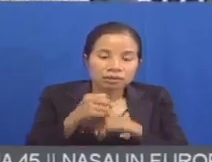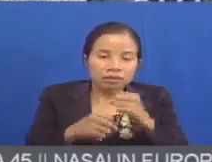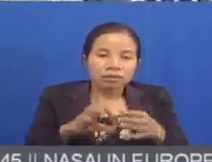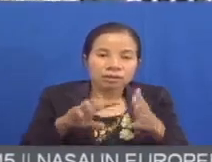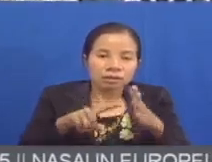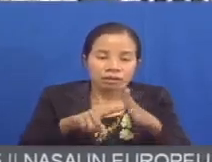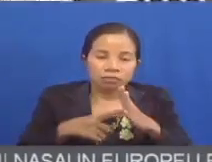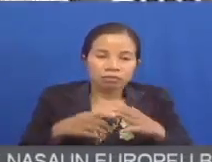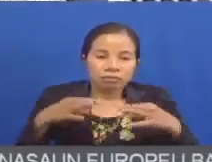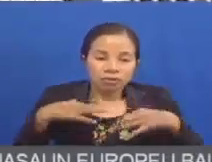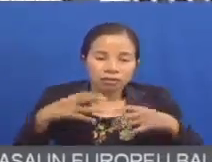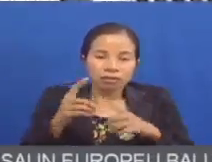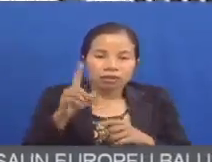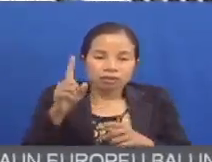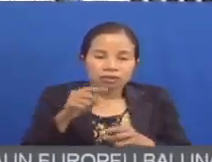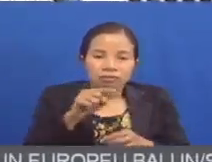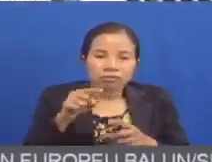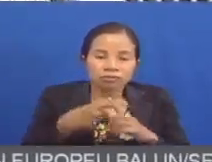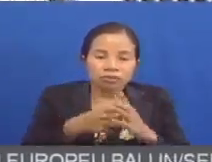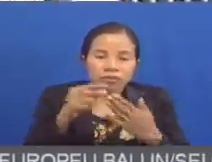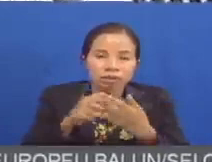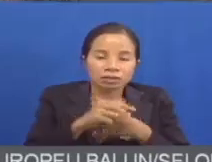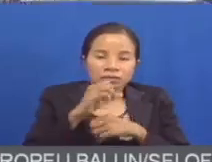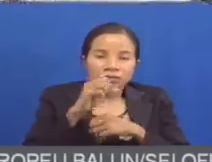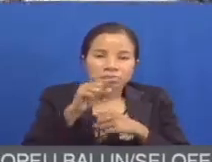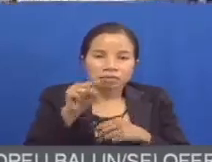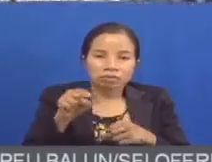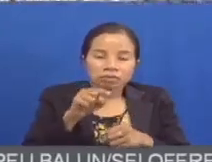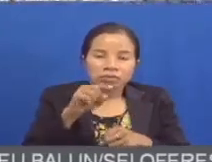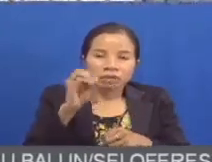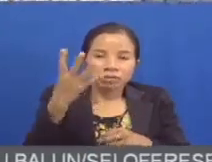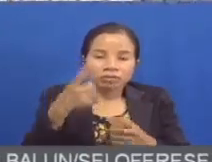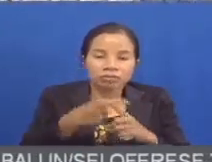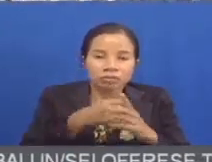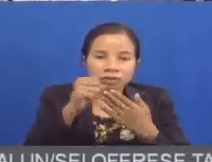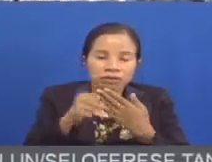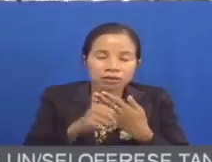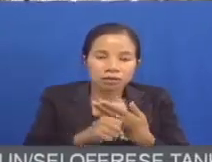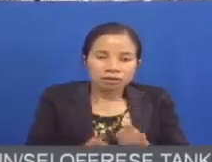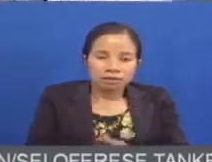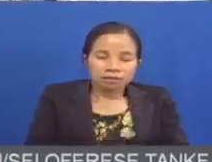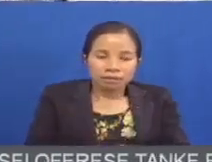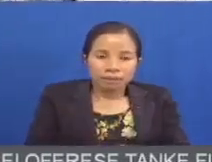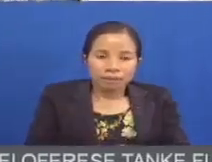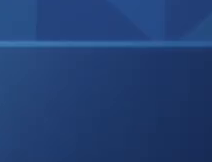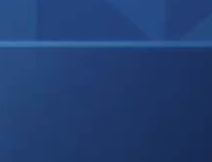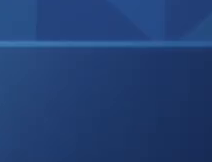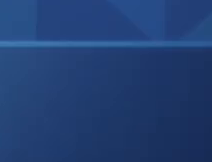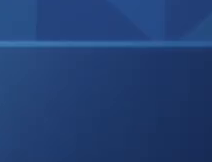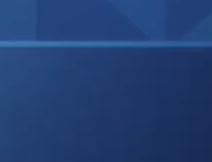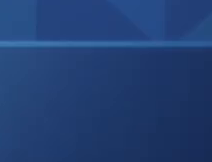férias judicial e aloran ida fulan agosto, toloran sadulo recém lima fulan setembro. João Aníbal, Elvira de Carvalho, ba